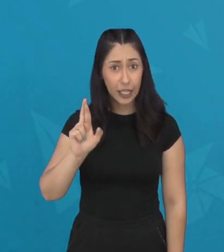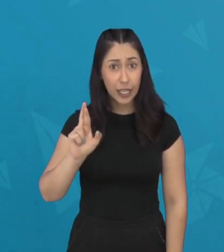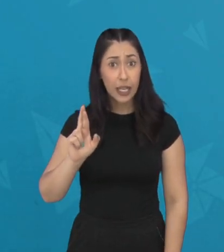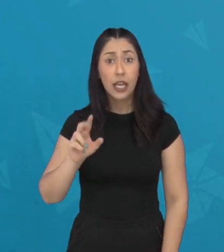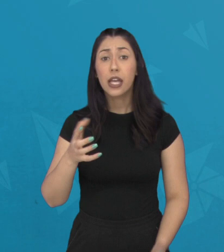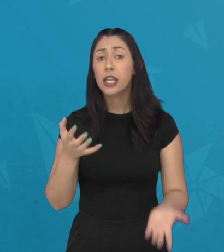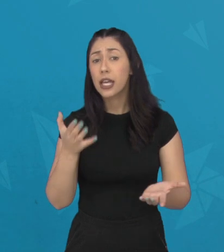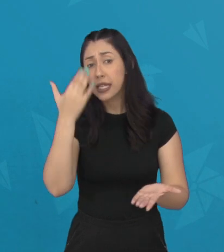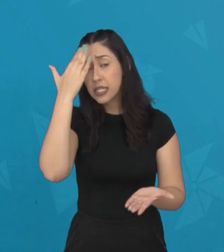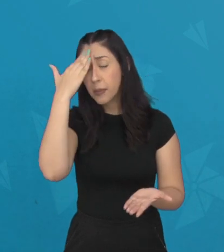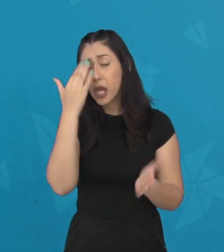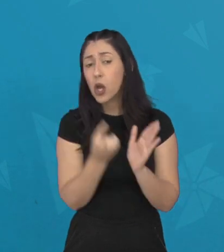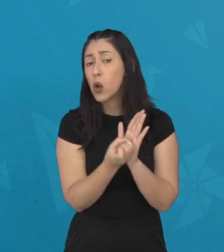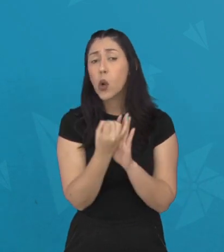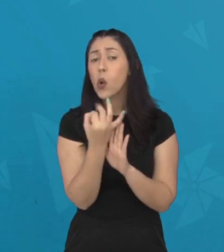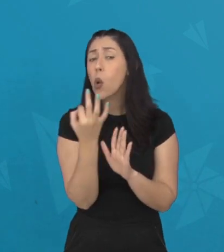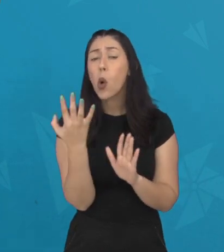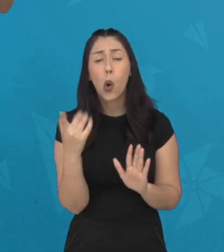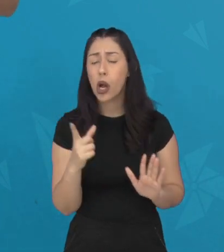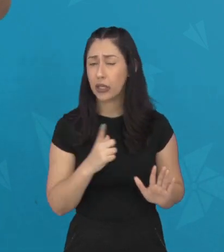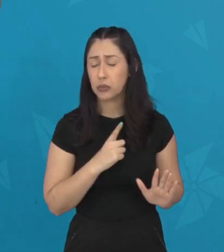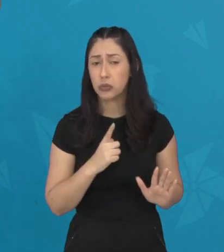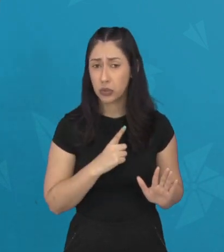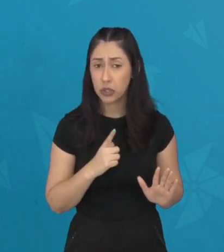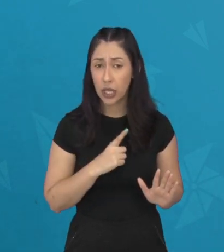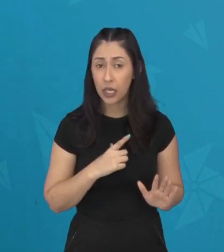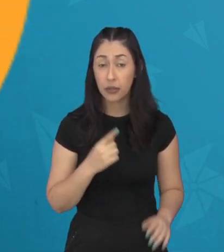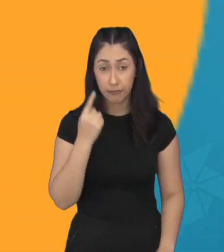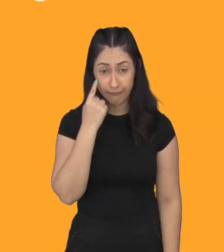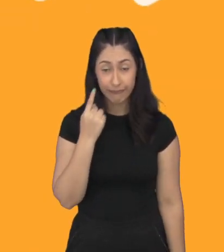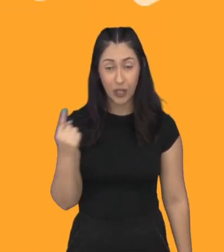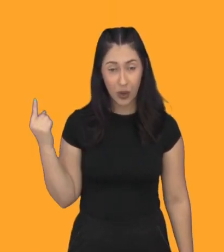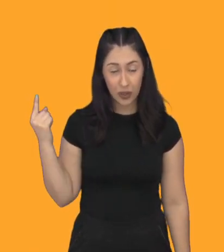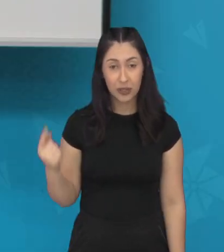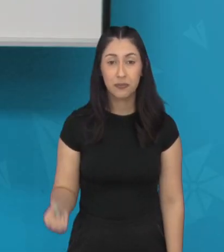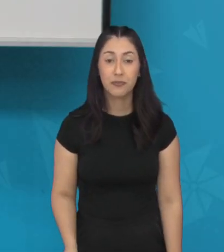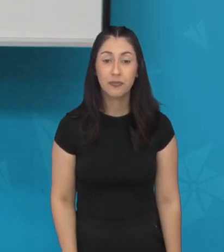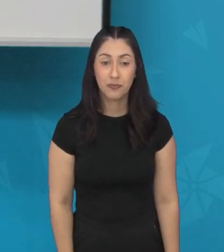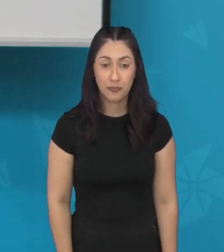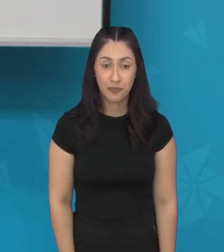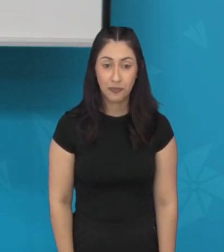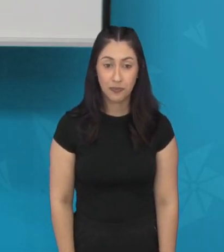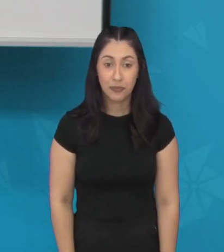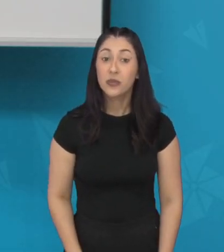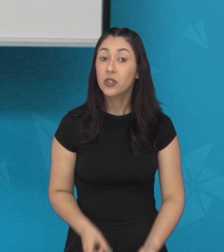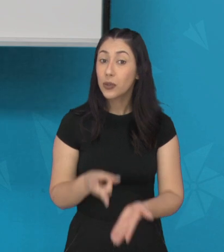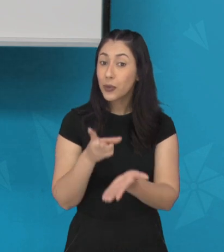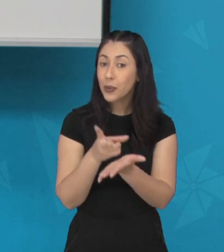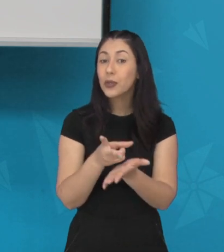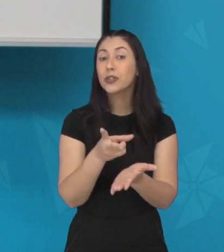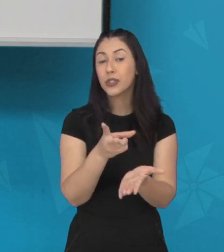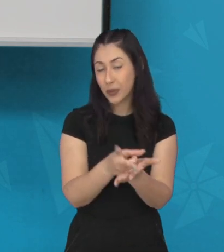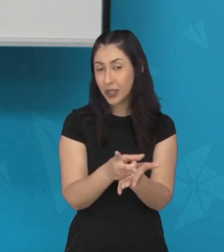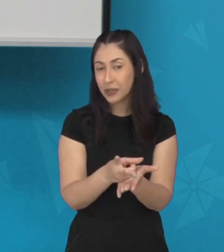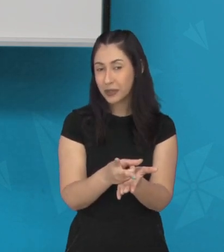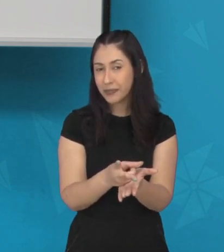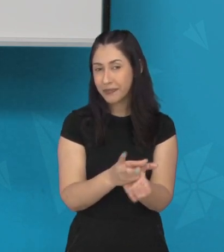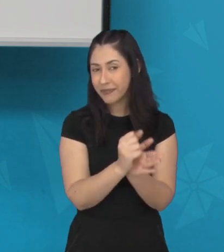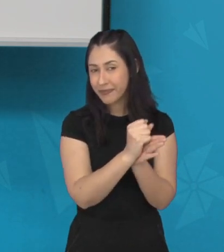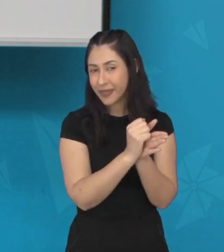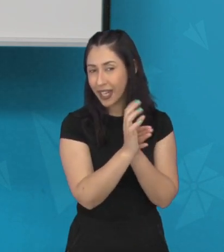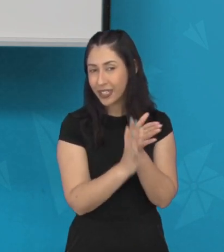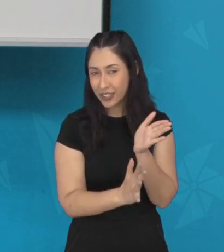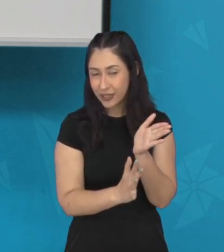para a gente resolver esse exercício aqui na mão com vocês, tranquilos? Bom, continuando aqui o nosso exercício 2, né, da nossa